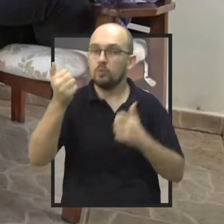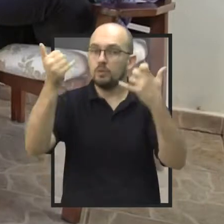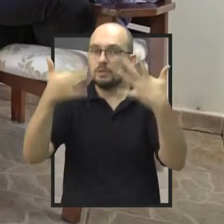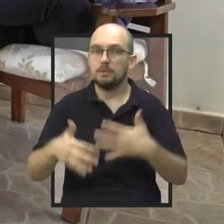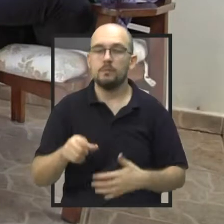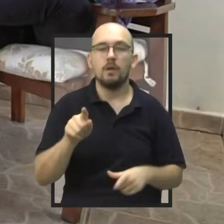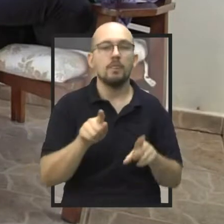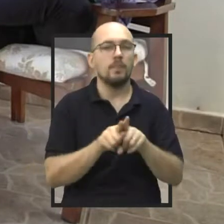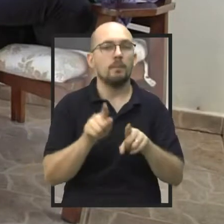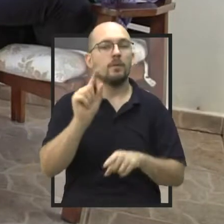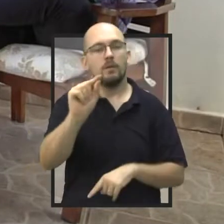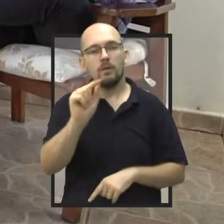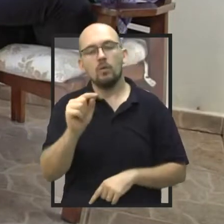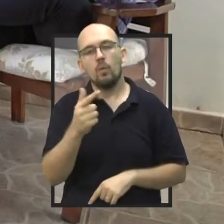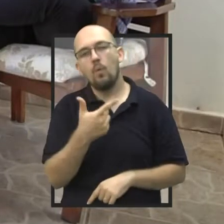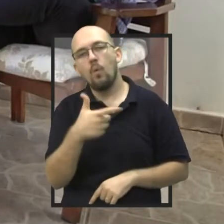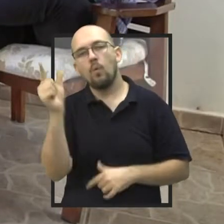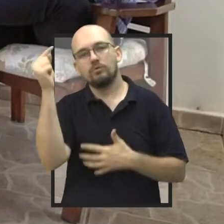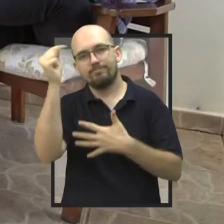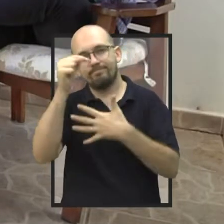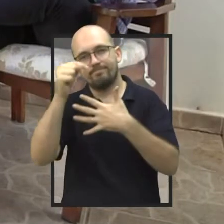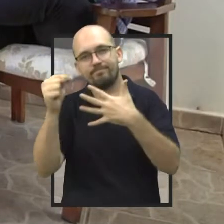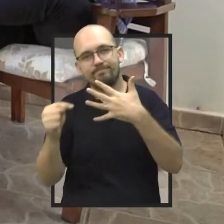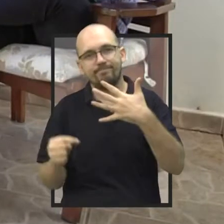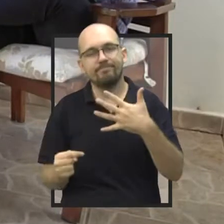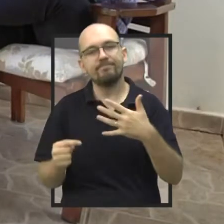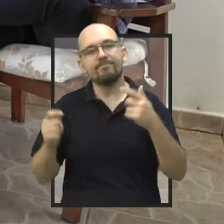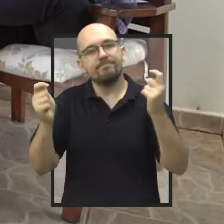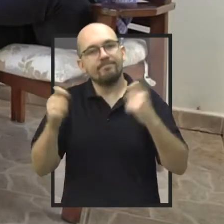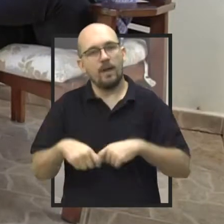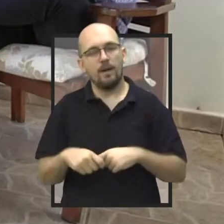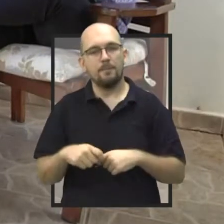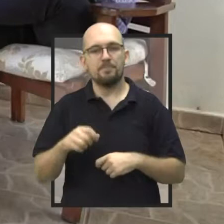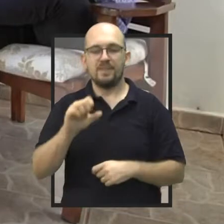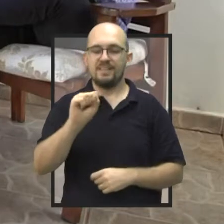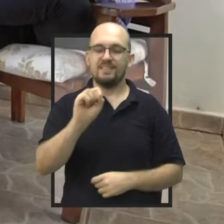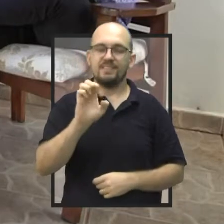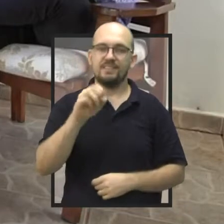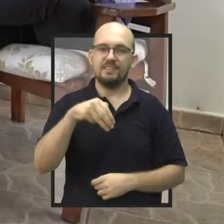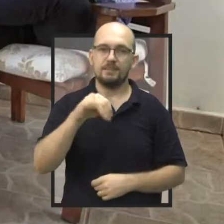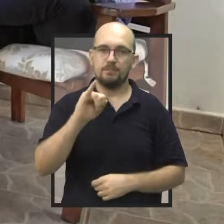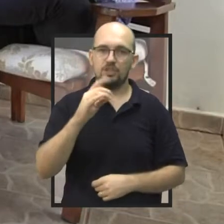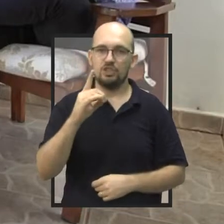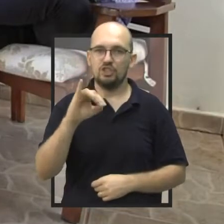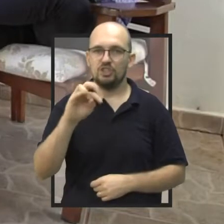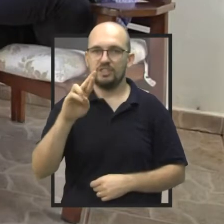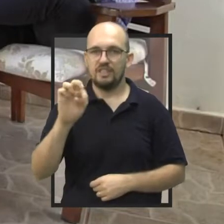doutor, sobre outros benefícios que o regime semidireto